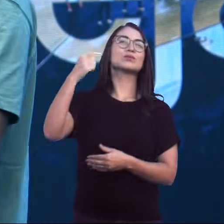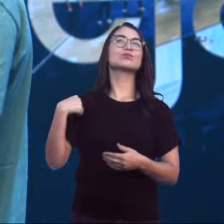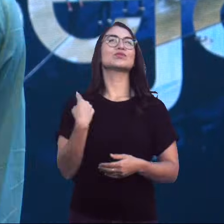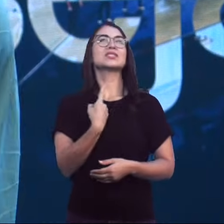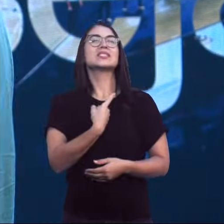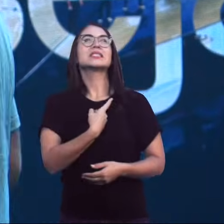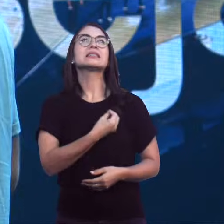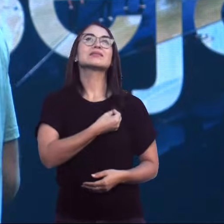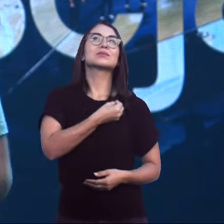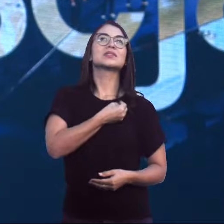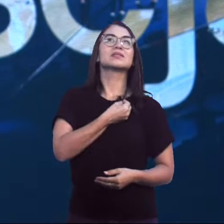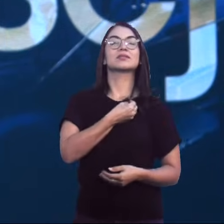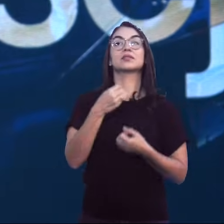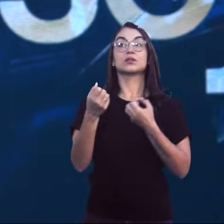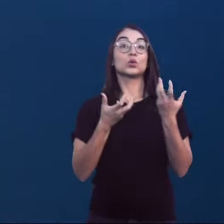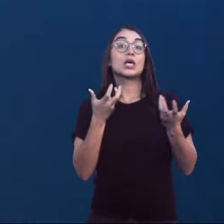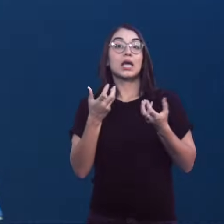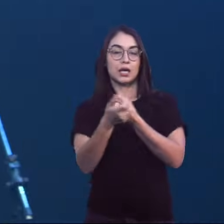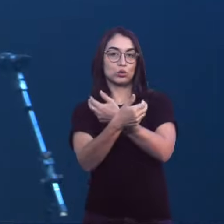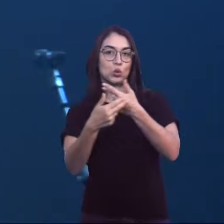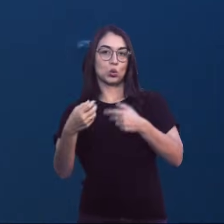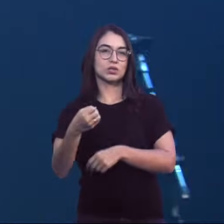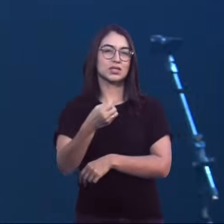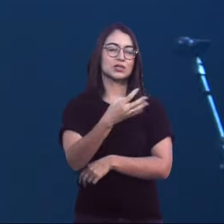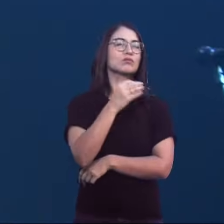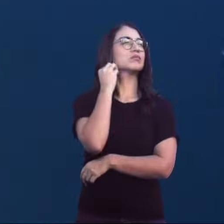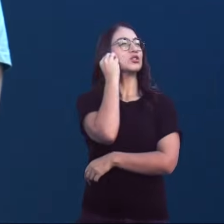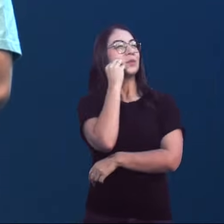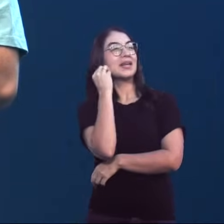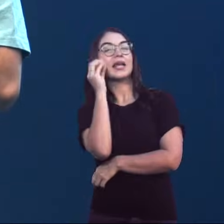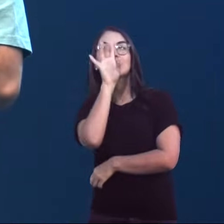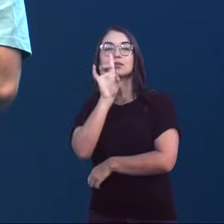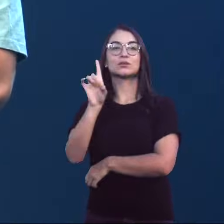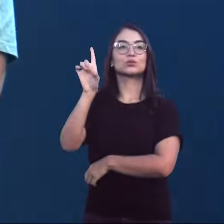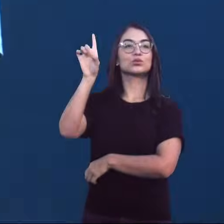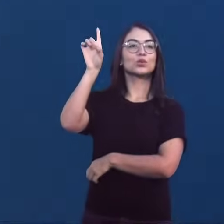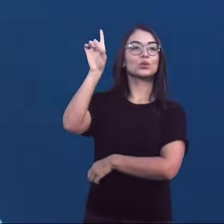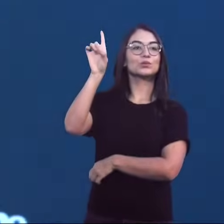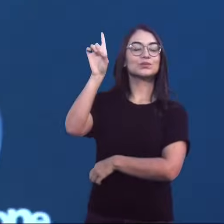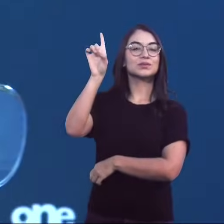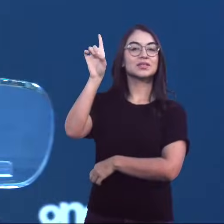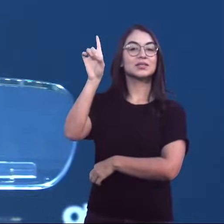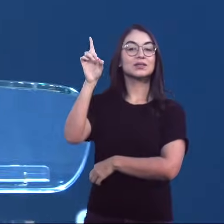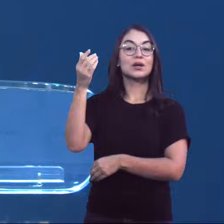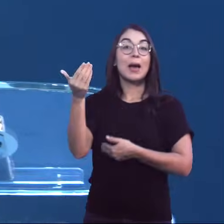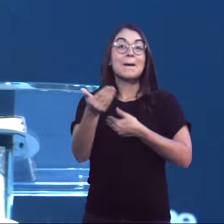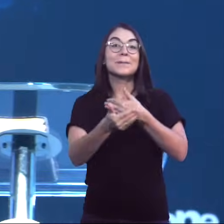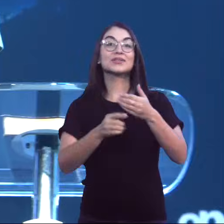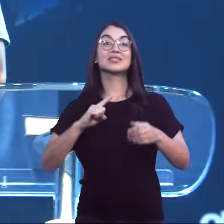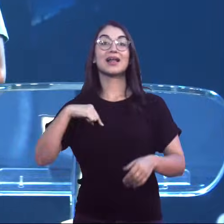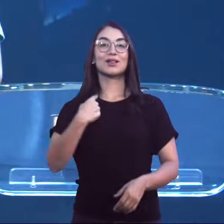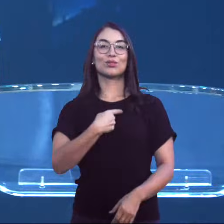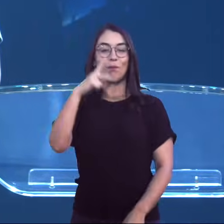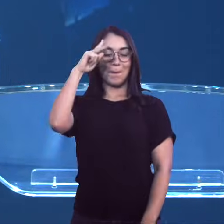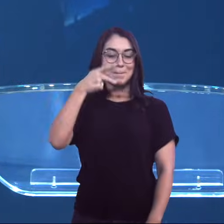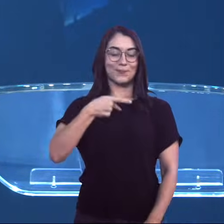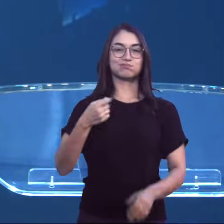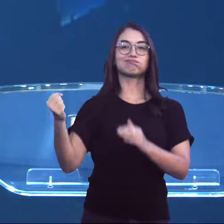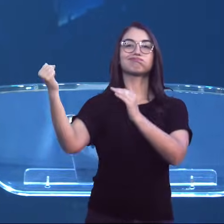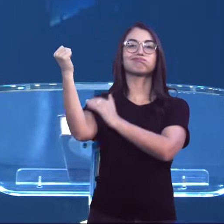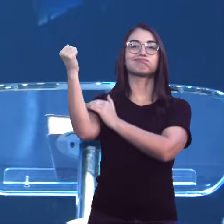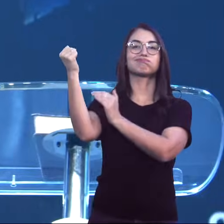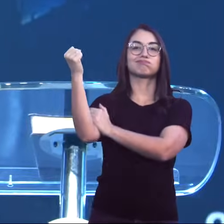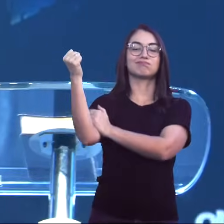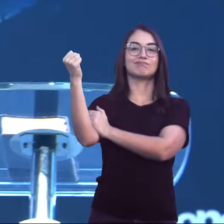tenta viver coisas novas ou ter experiências novas com Deus através da nossa força? Porque a gente está